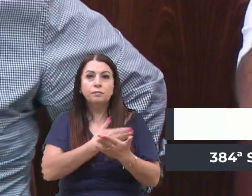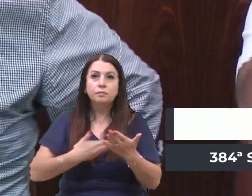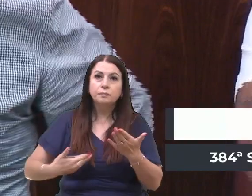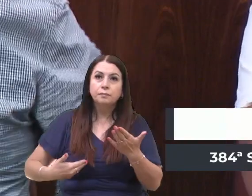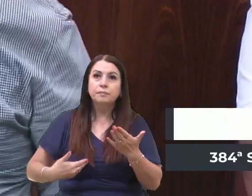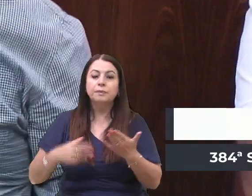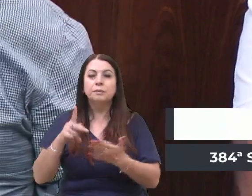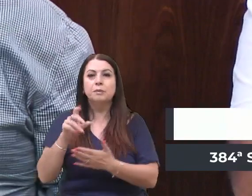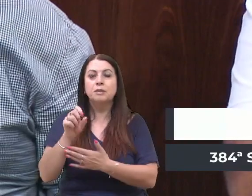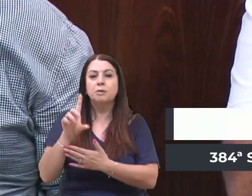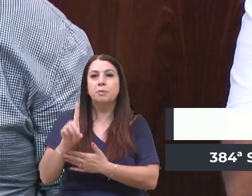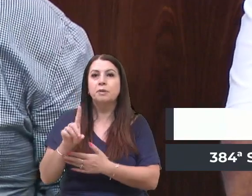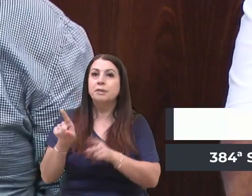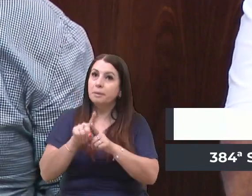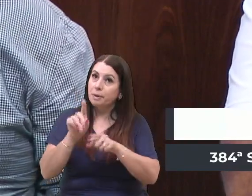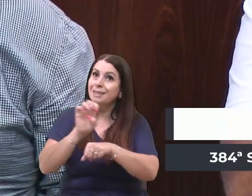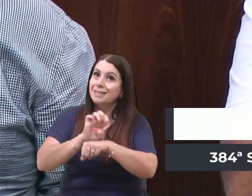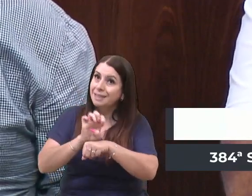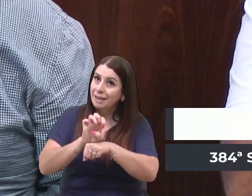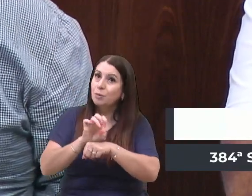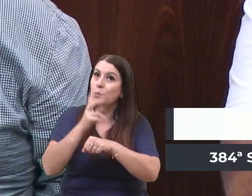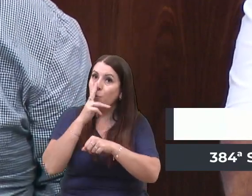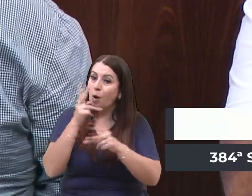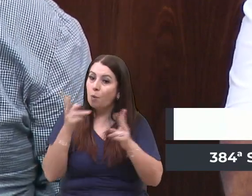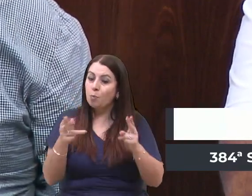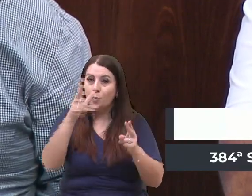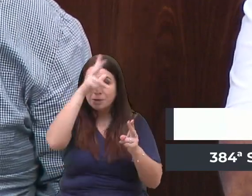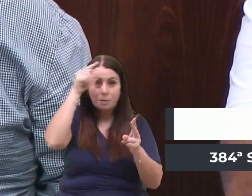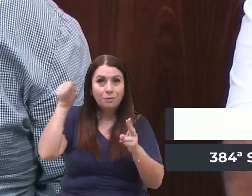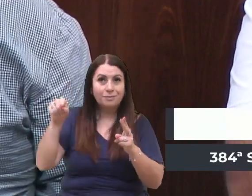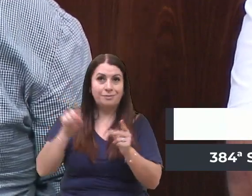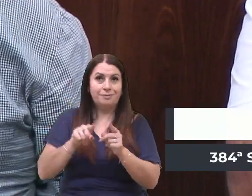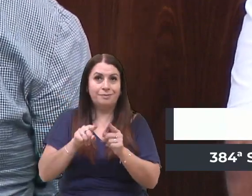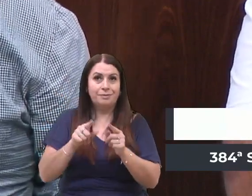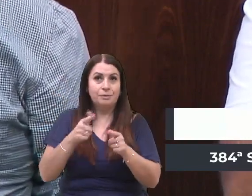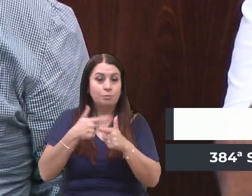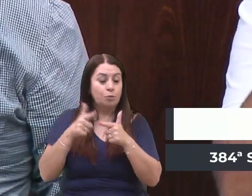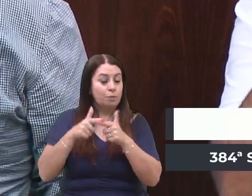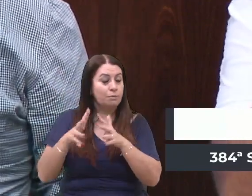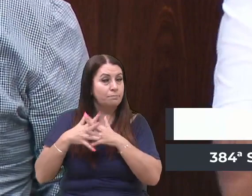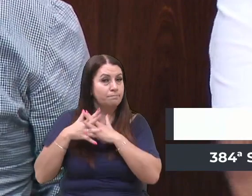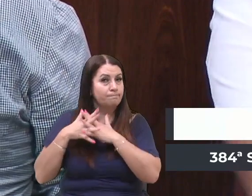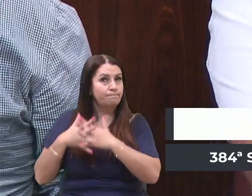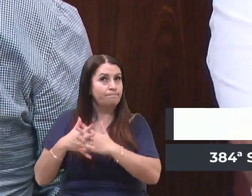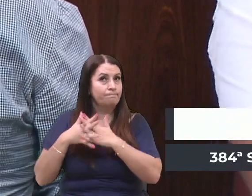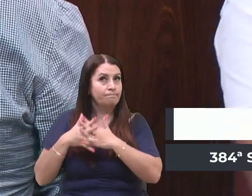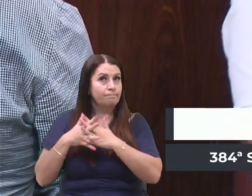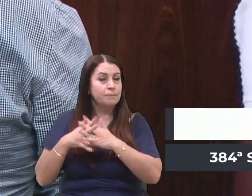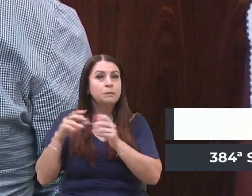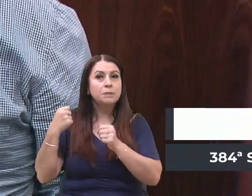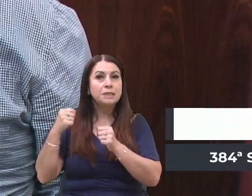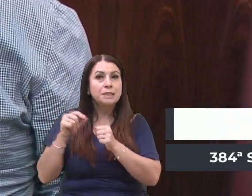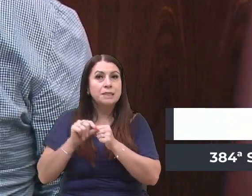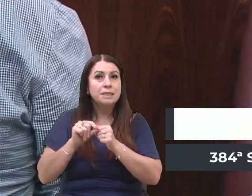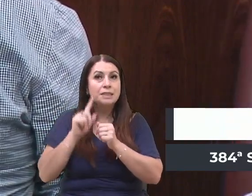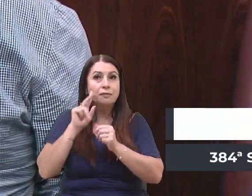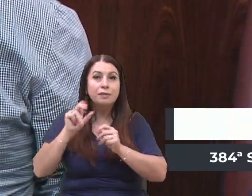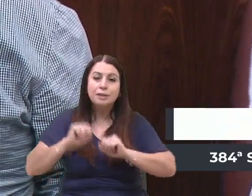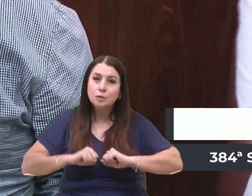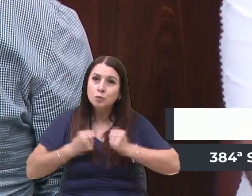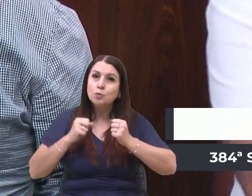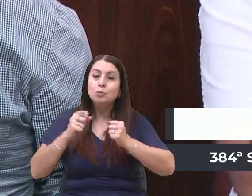e de um governo estadual da mesma forma. De um problema complexo, mas que precisa se vislumbrar